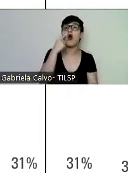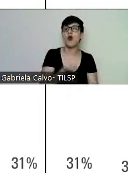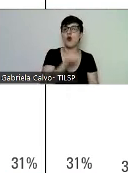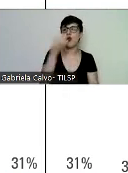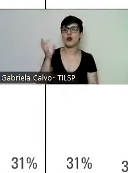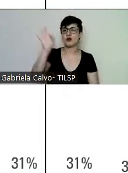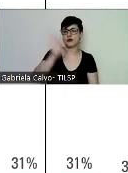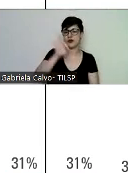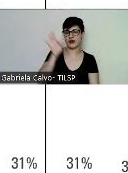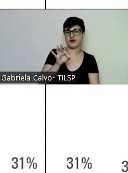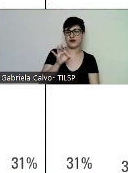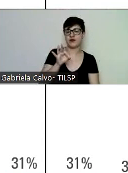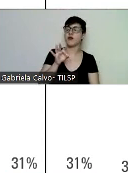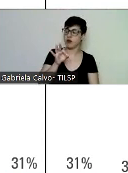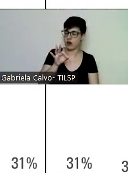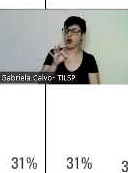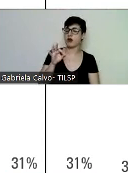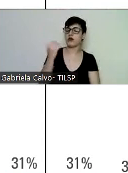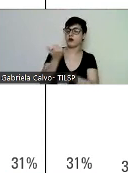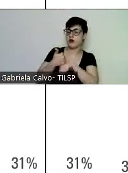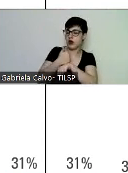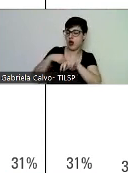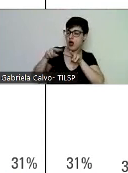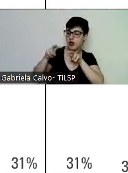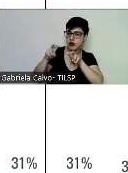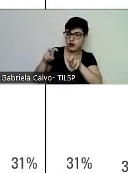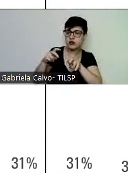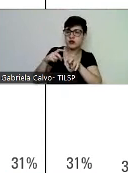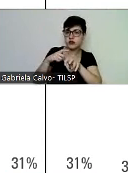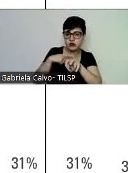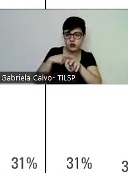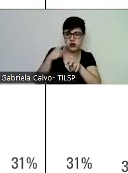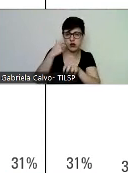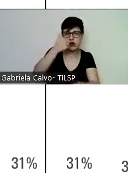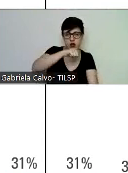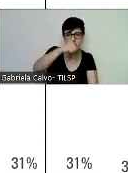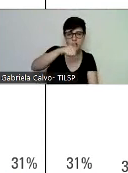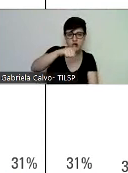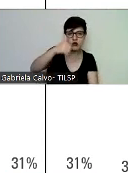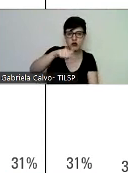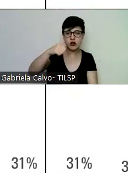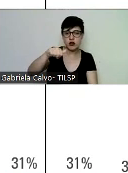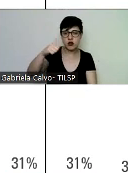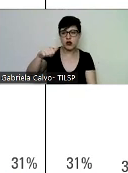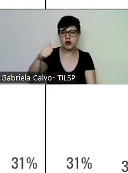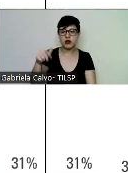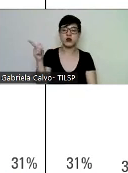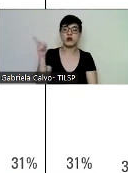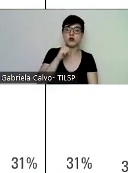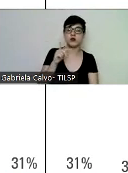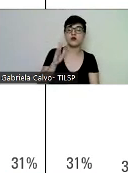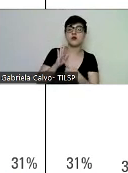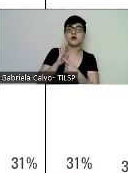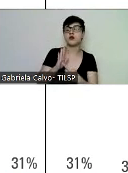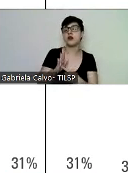e essa quantidade foi analisada aí com o apoio de alguns analistas técnicos né pesquisadores especializados em dados textuais